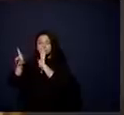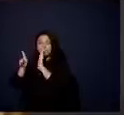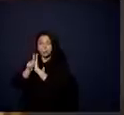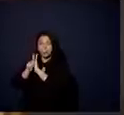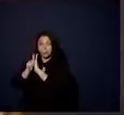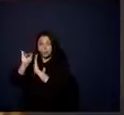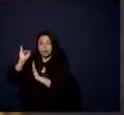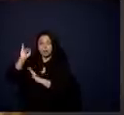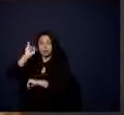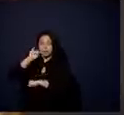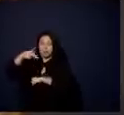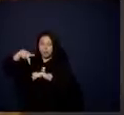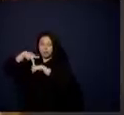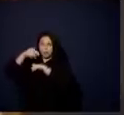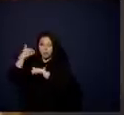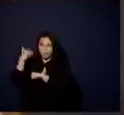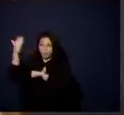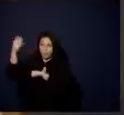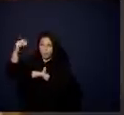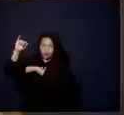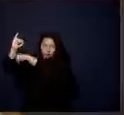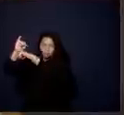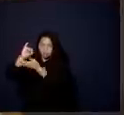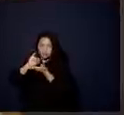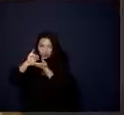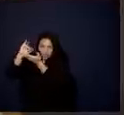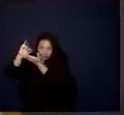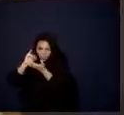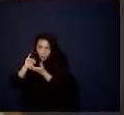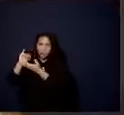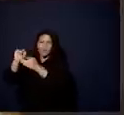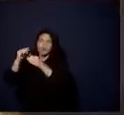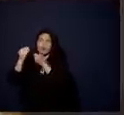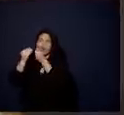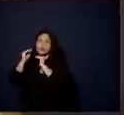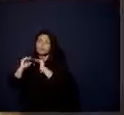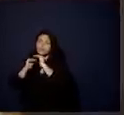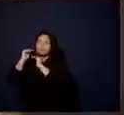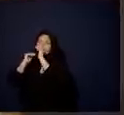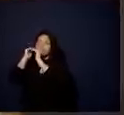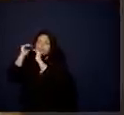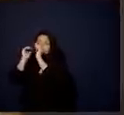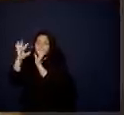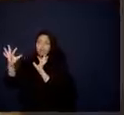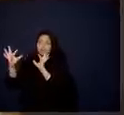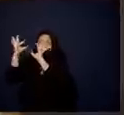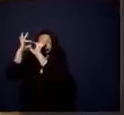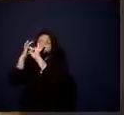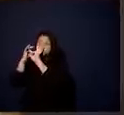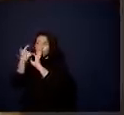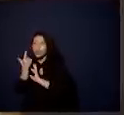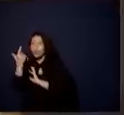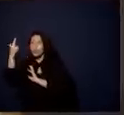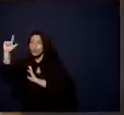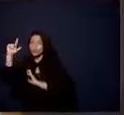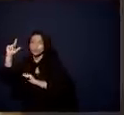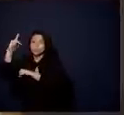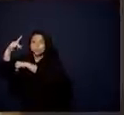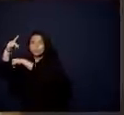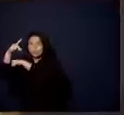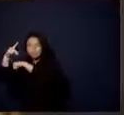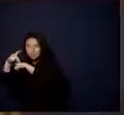desenvolvimento importante destacar né a gente vai ter um trabalho muito grande aí com os organismos internacionais